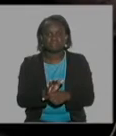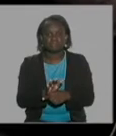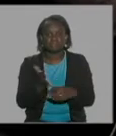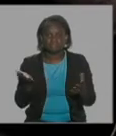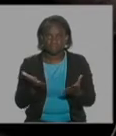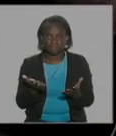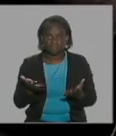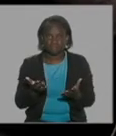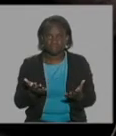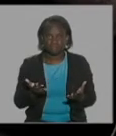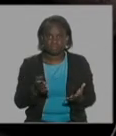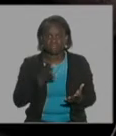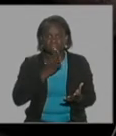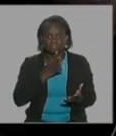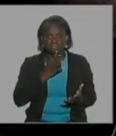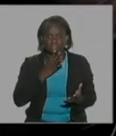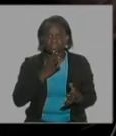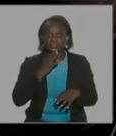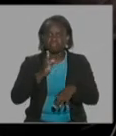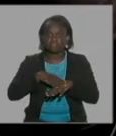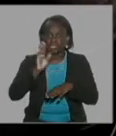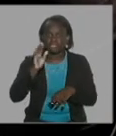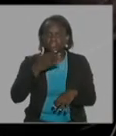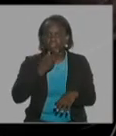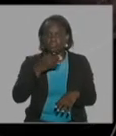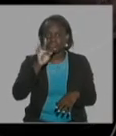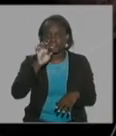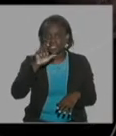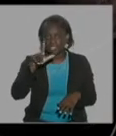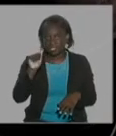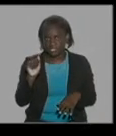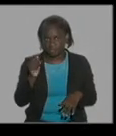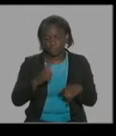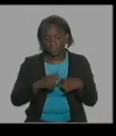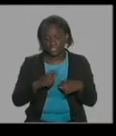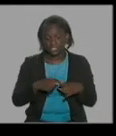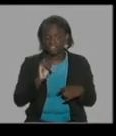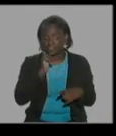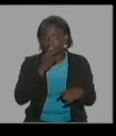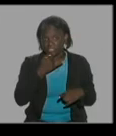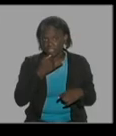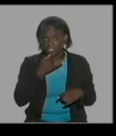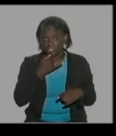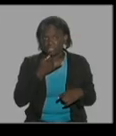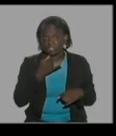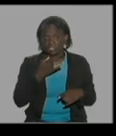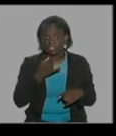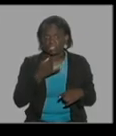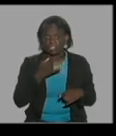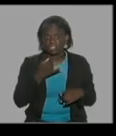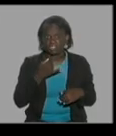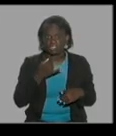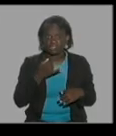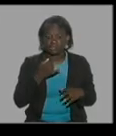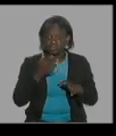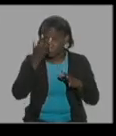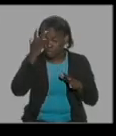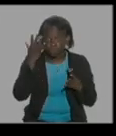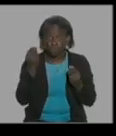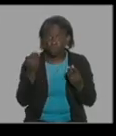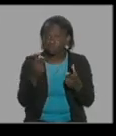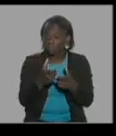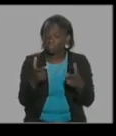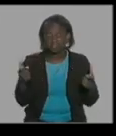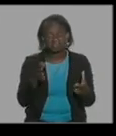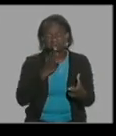proporcionar hoje conhecer mais um pouco do Fela, porque infelizmente ele ainda é, acho que bastante